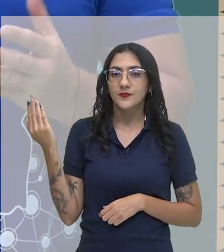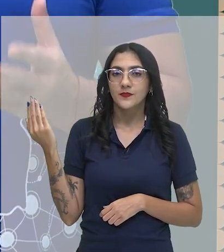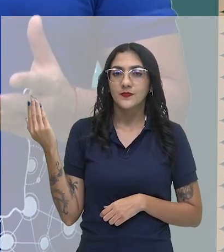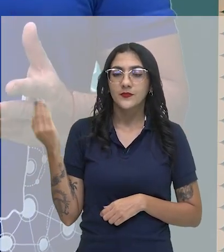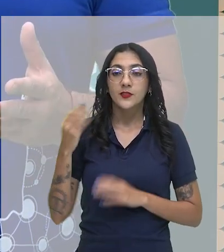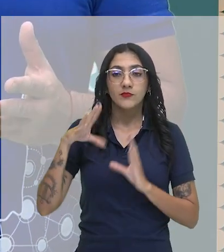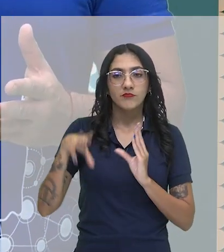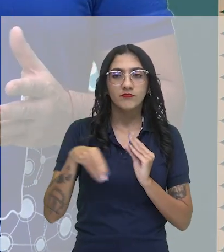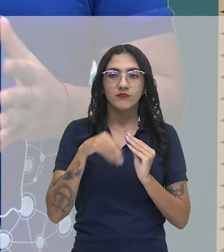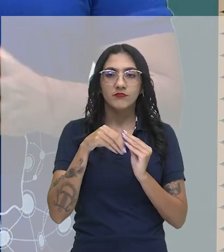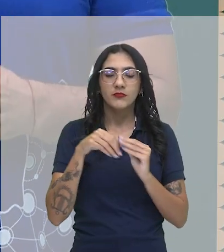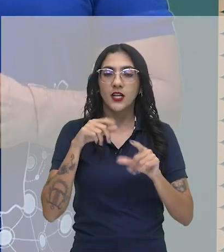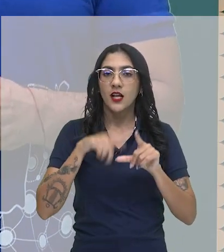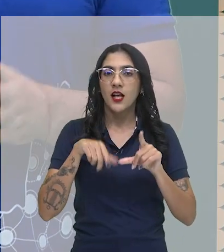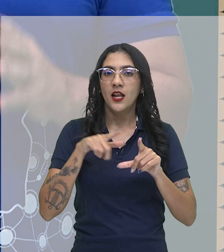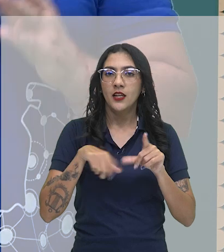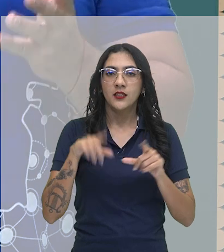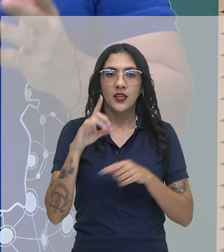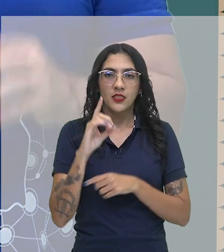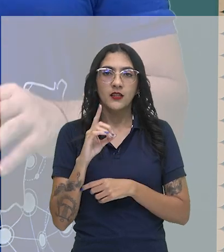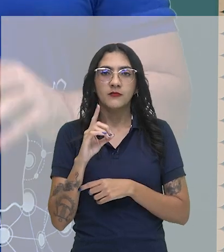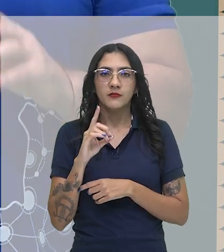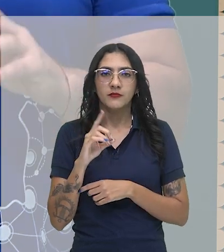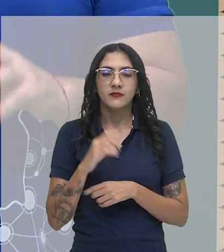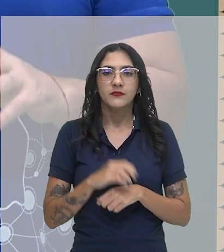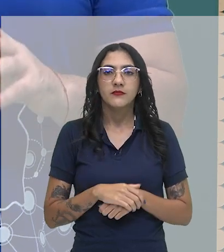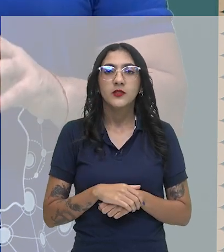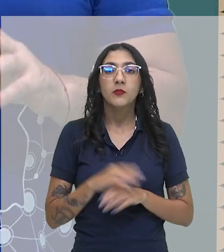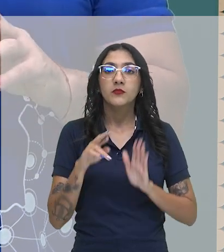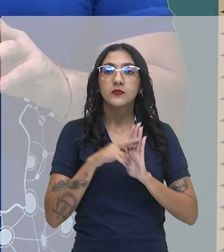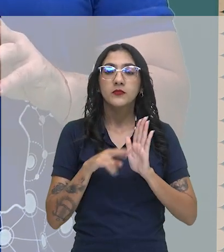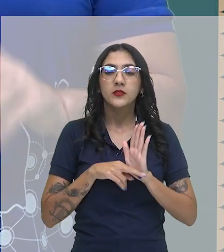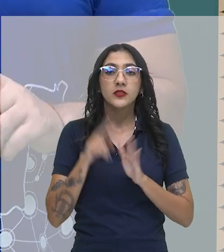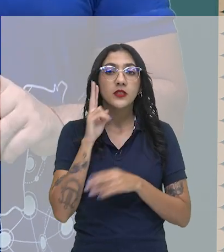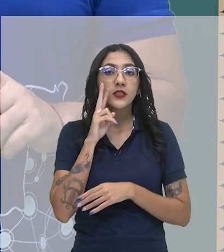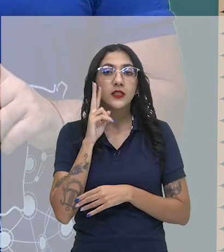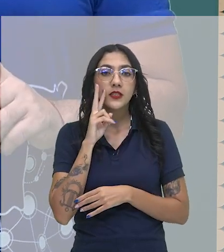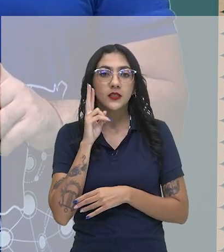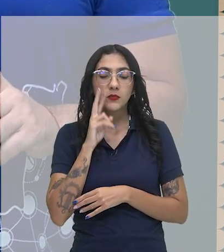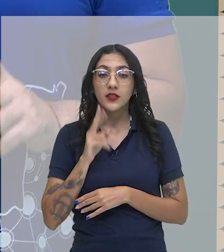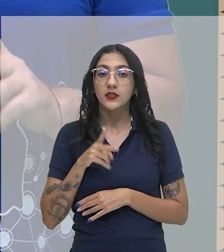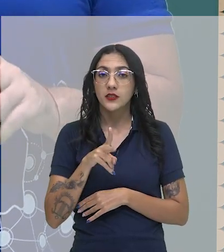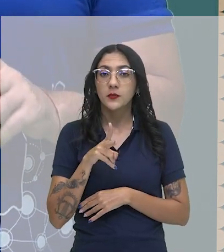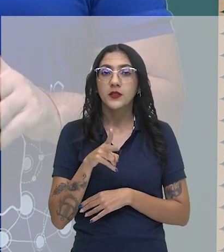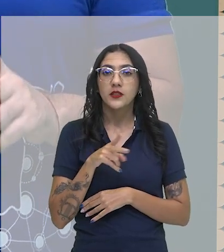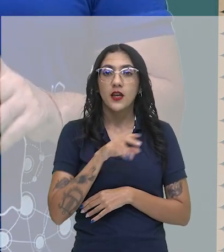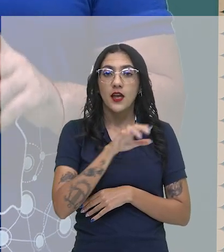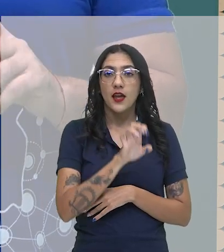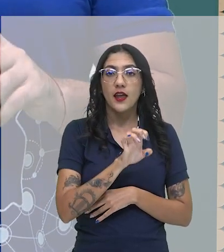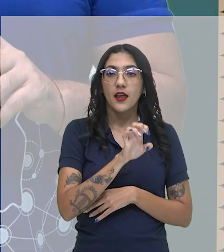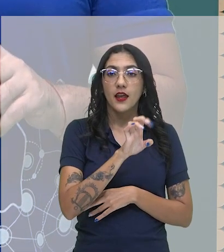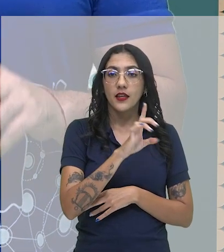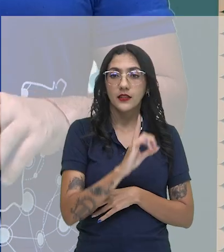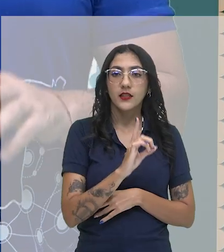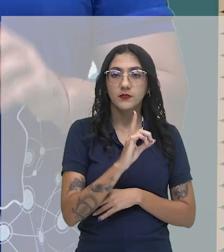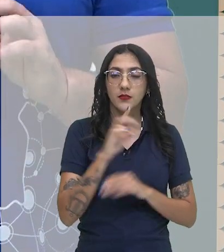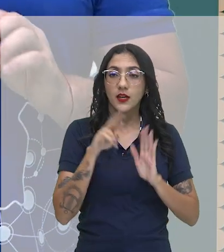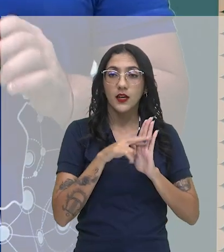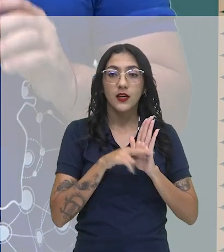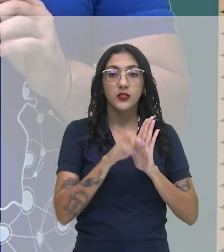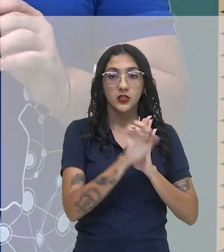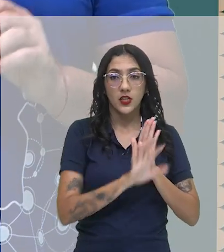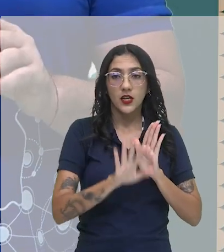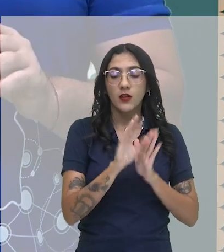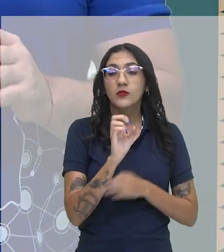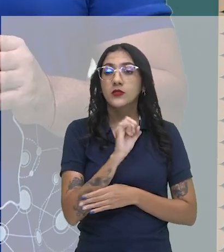ficar liked. Muito simples. Regra geral, os verbos terminam em D. ED, perdão. Ok? Se